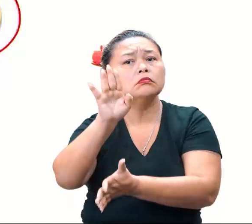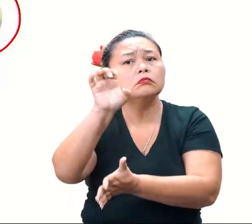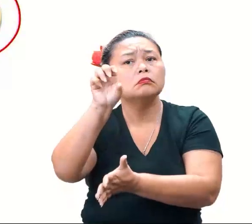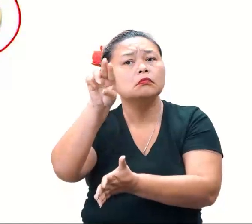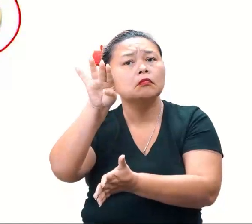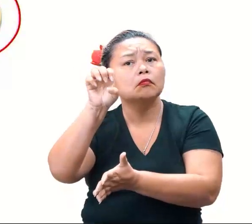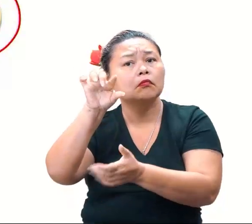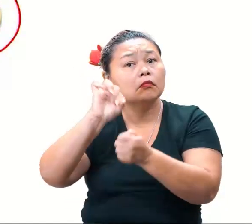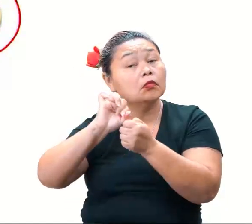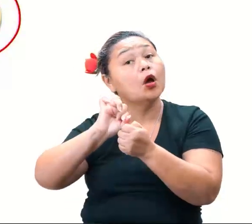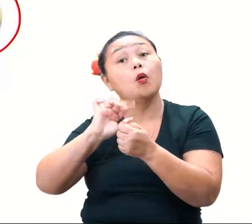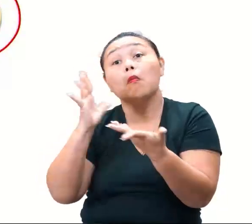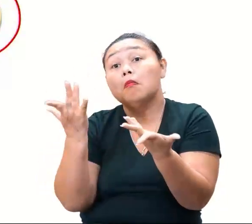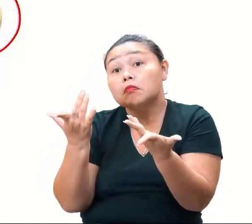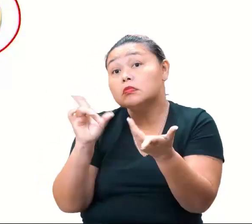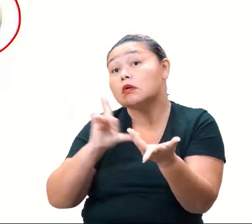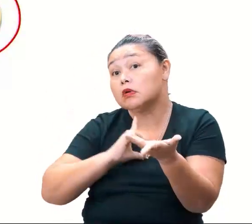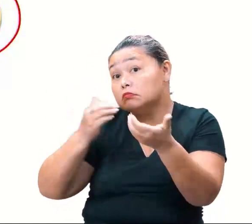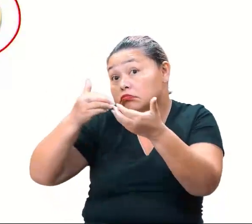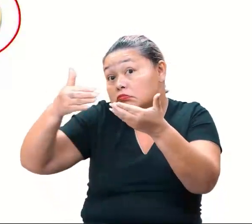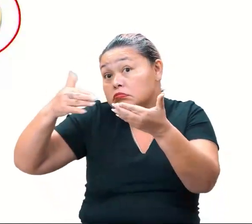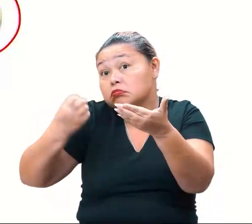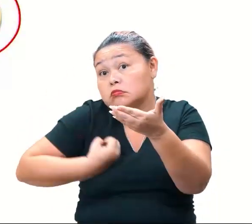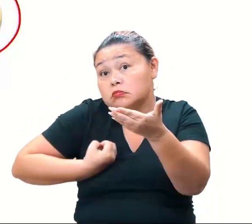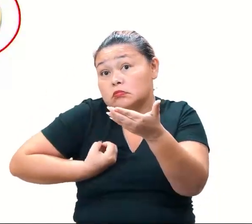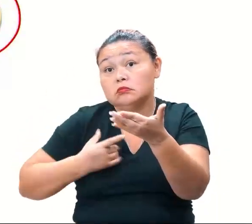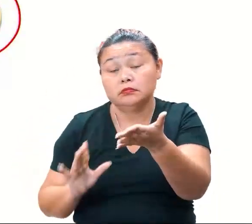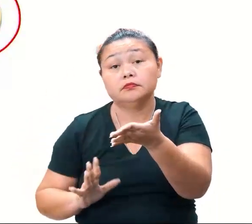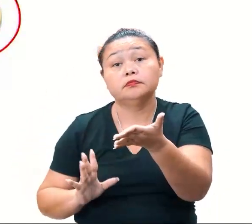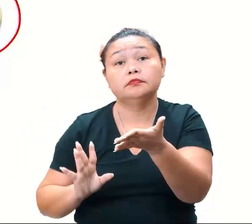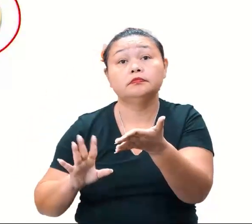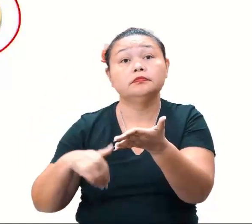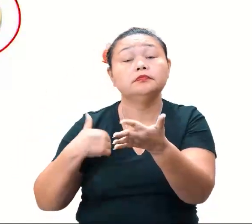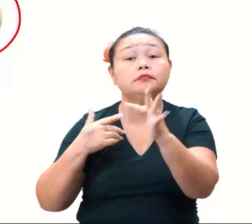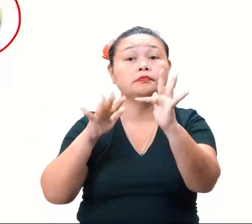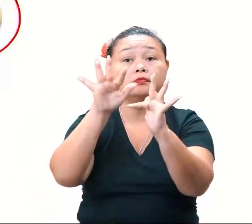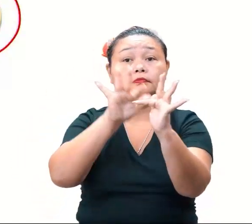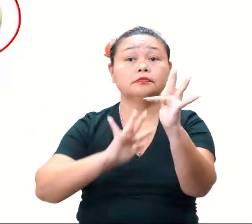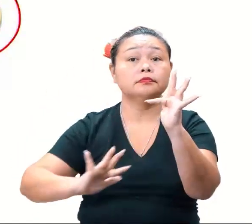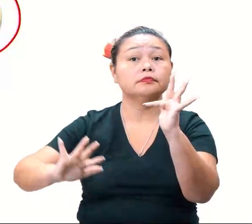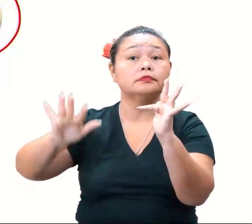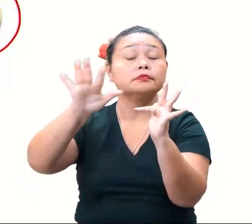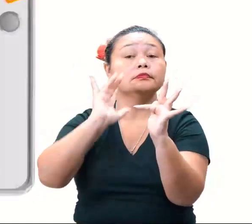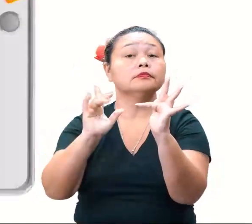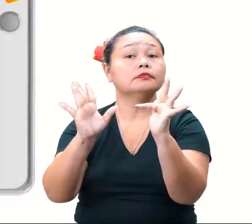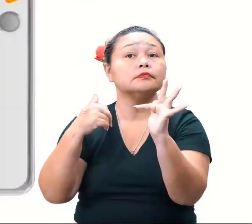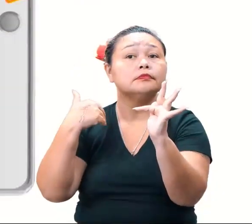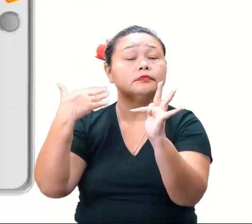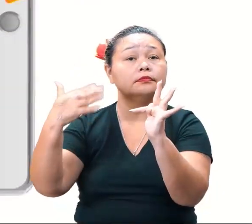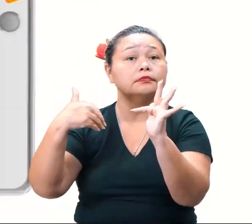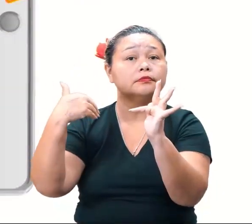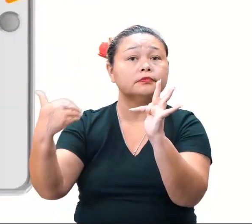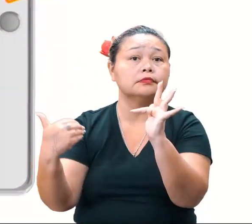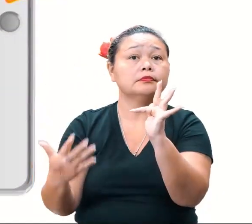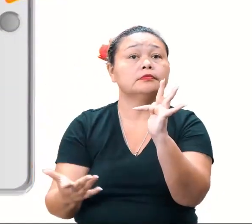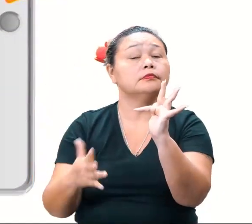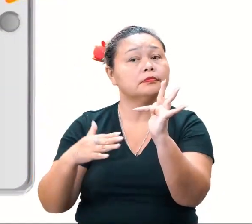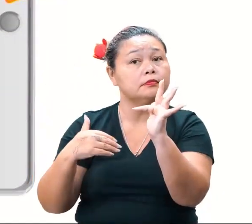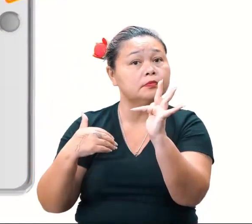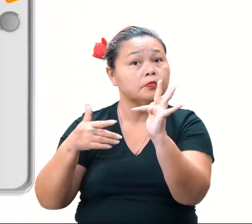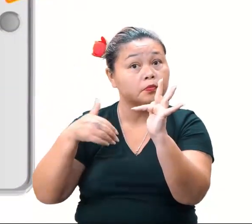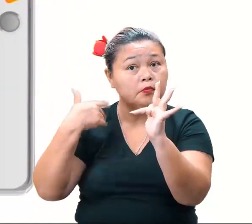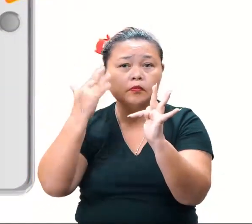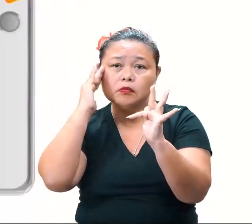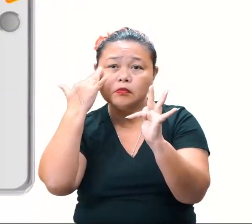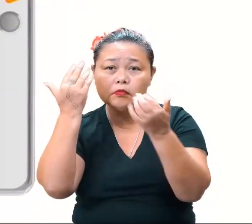como pode sobrar também. Isso mesmo. E no gráfico da função, a gente começou a construção gráfica, né? Já para vocês